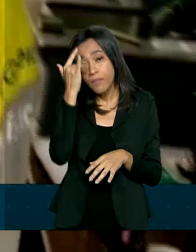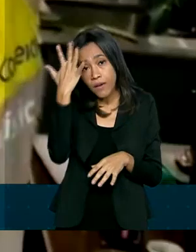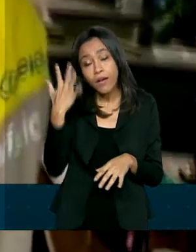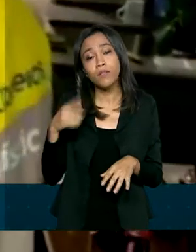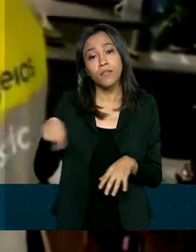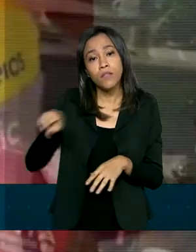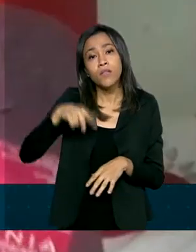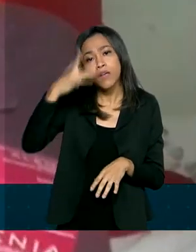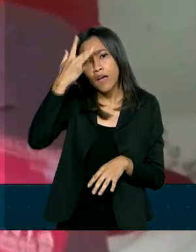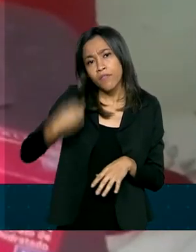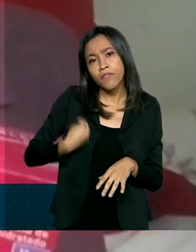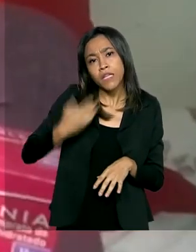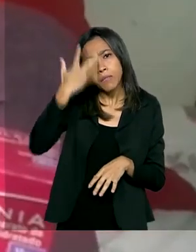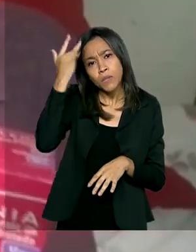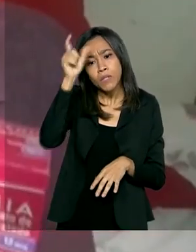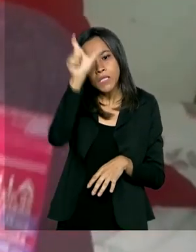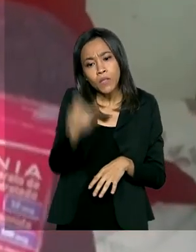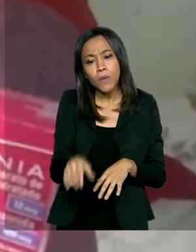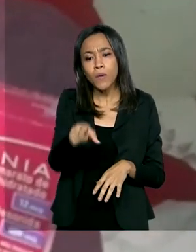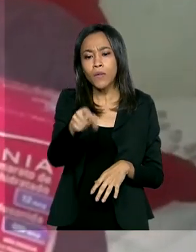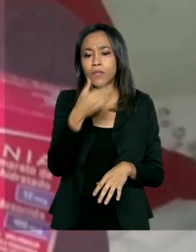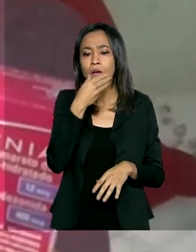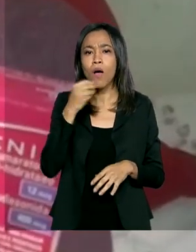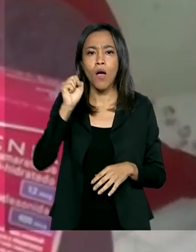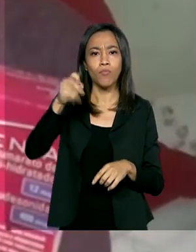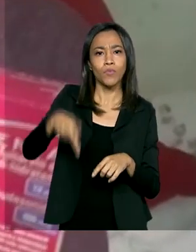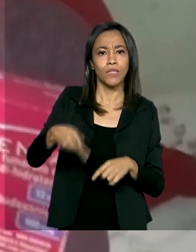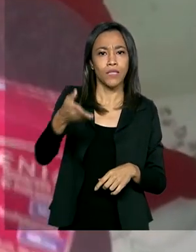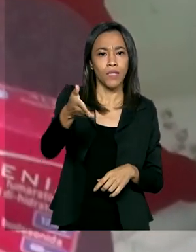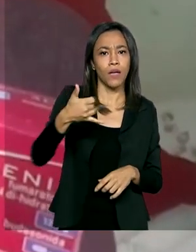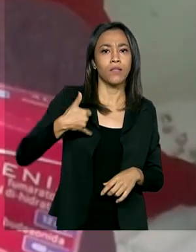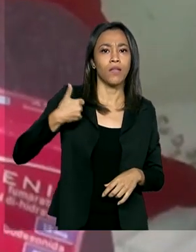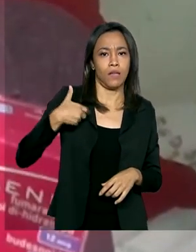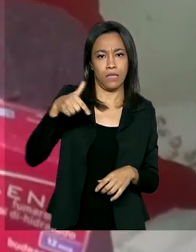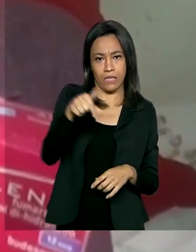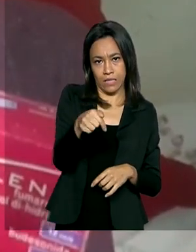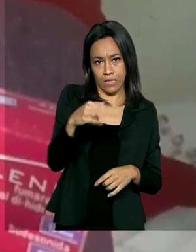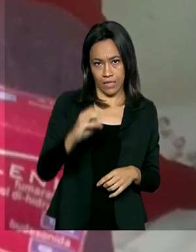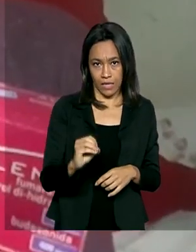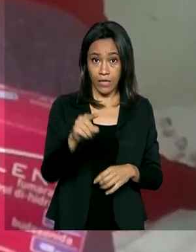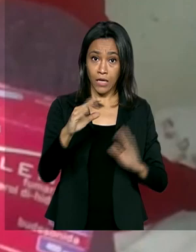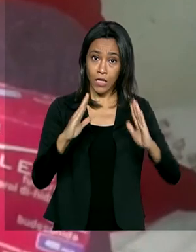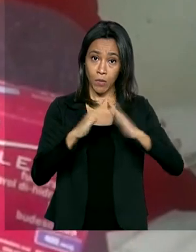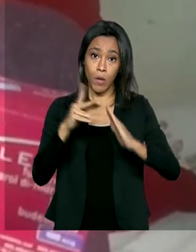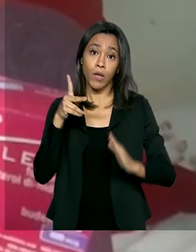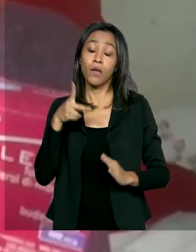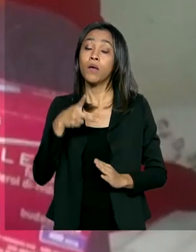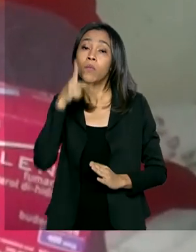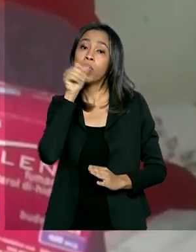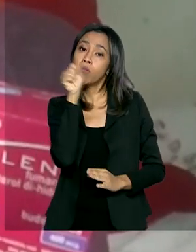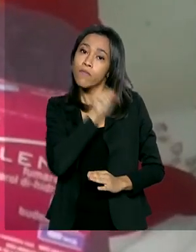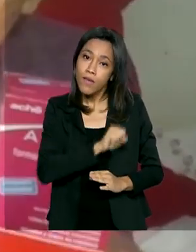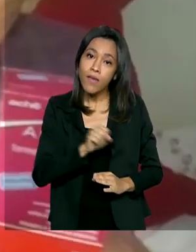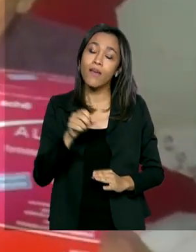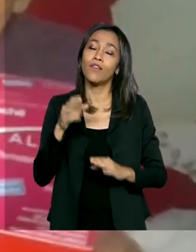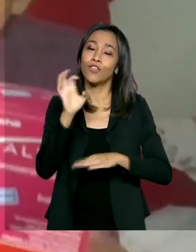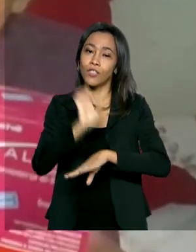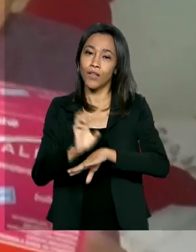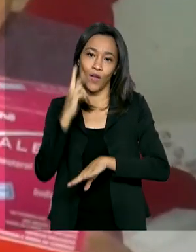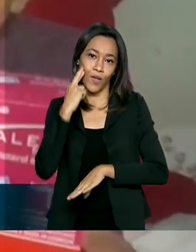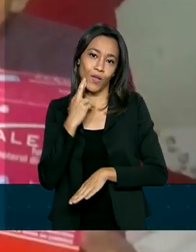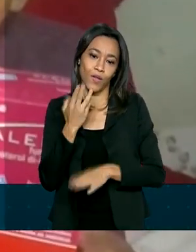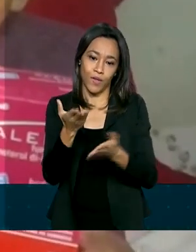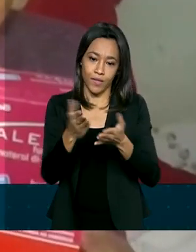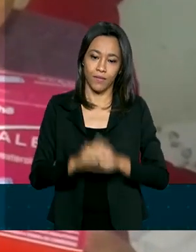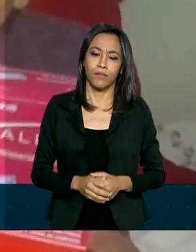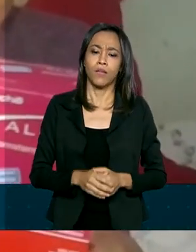de pessoas como o aposentado Cláudio Guilherme, de 70 anos, que mora em Porto Velho, Rondônia. O serviço